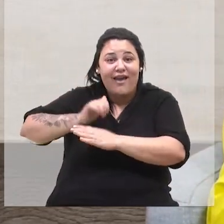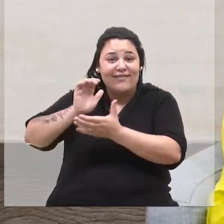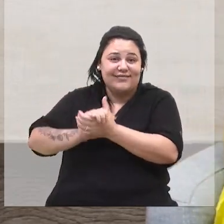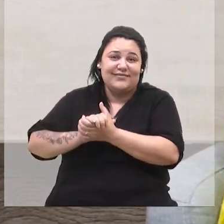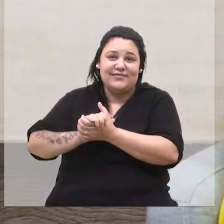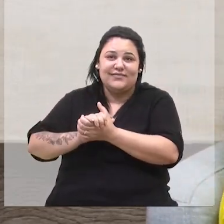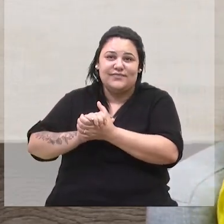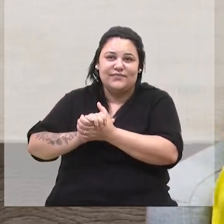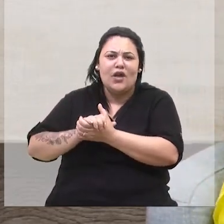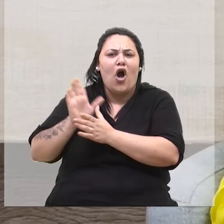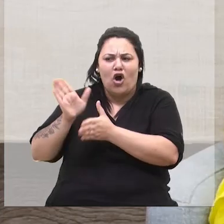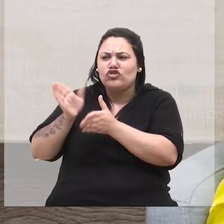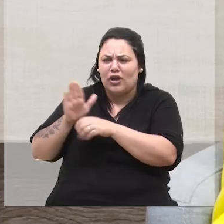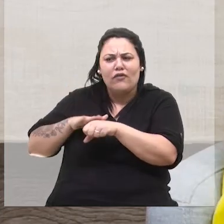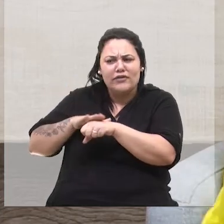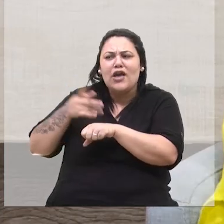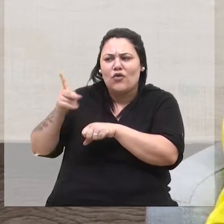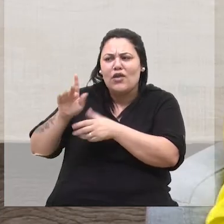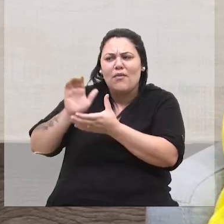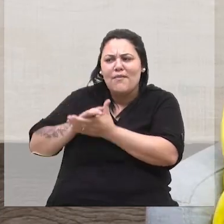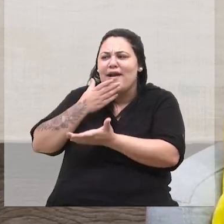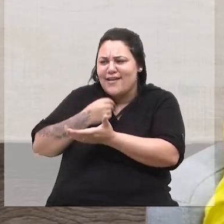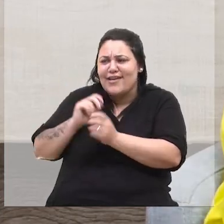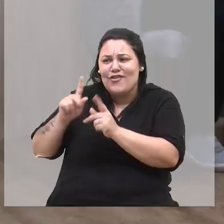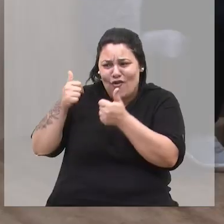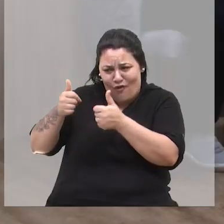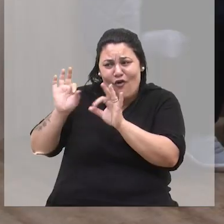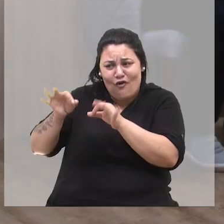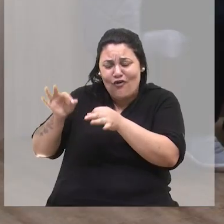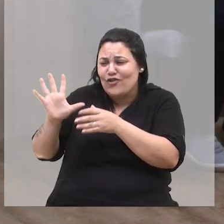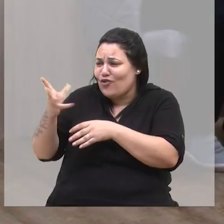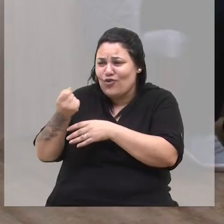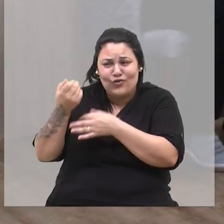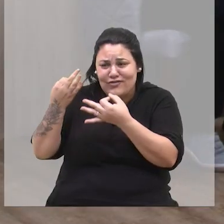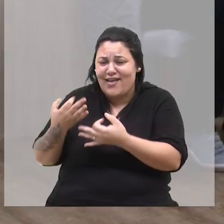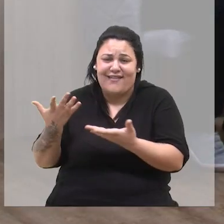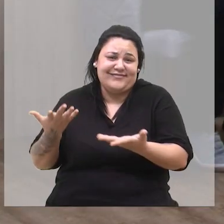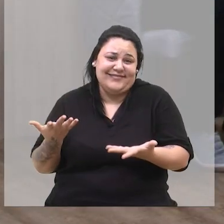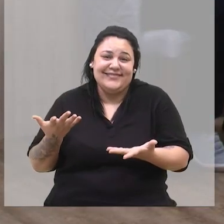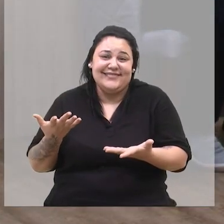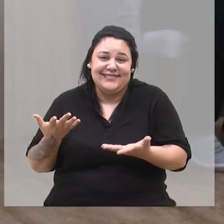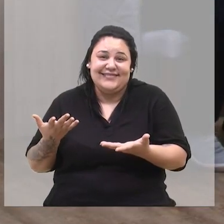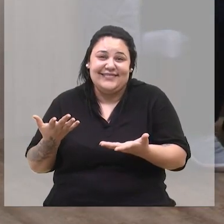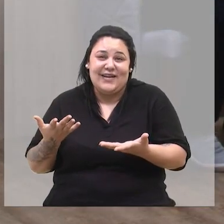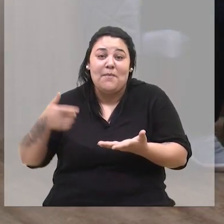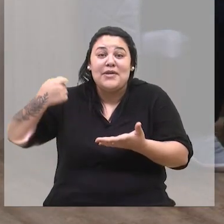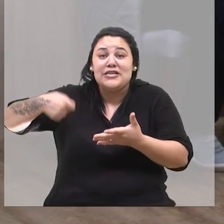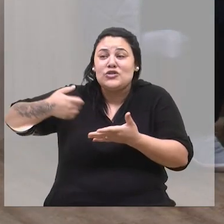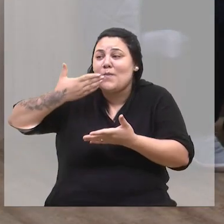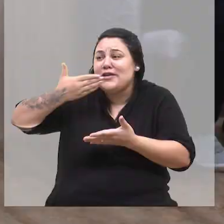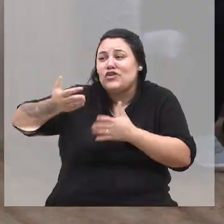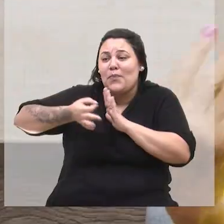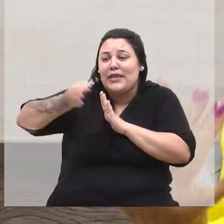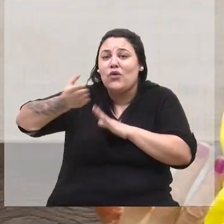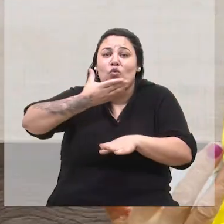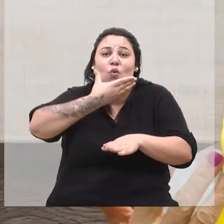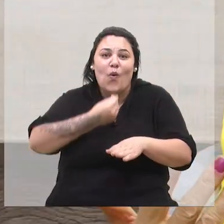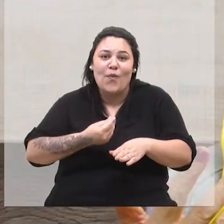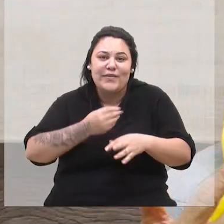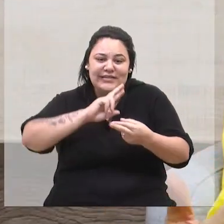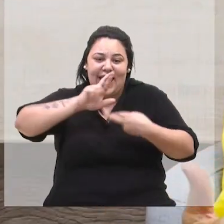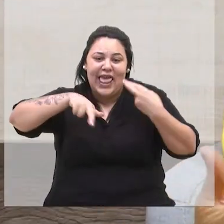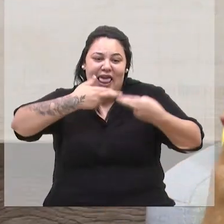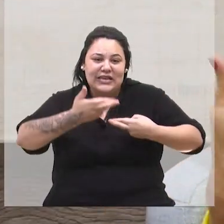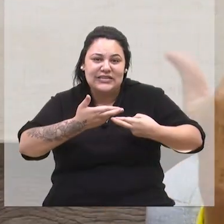a Esther e disse, já falei com o teu marido, ele concordou. Está tudo certo. Está tudo certo. Essa